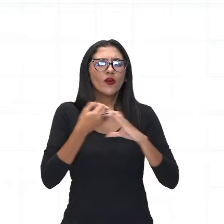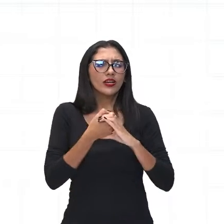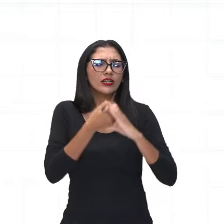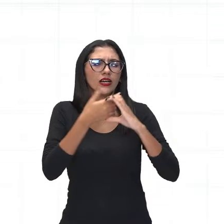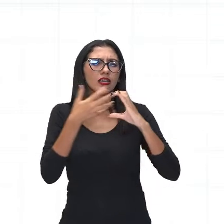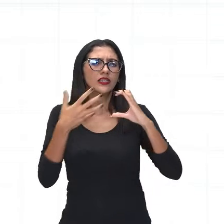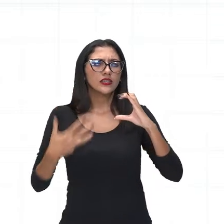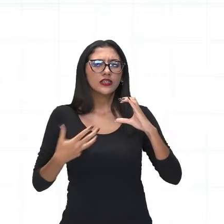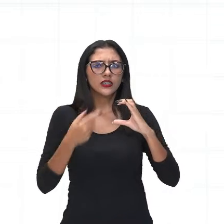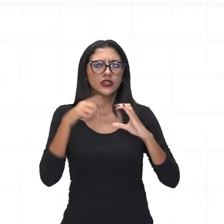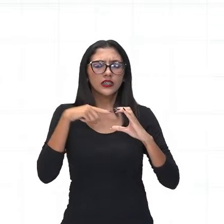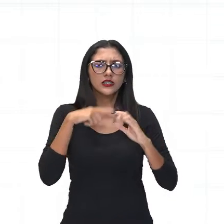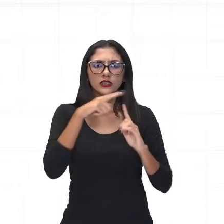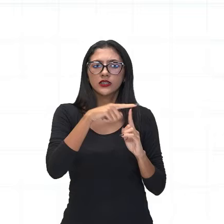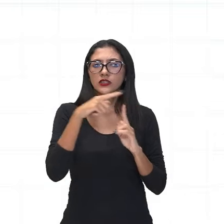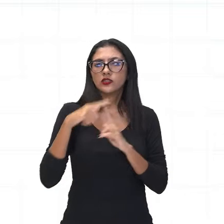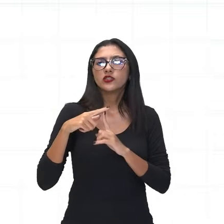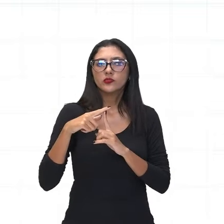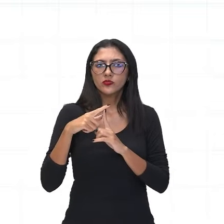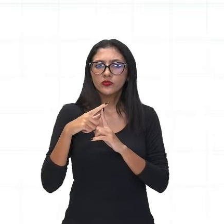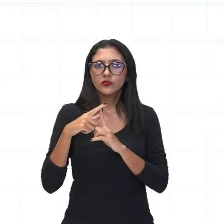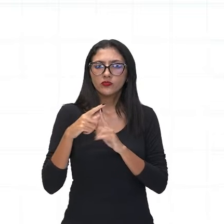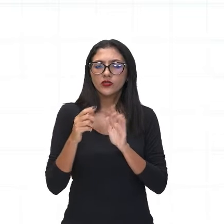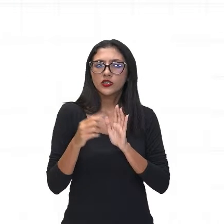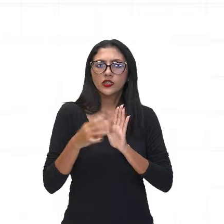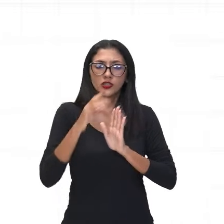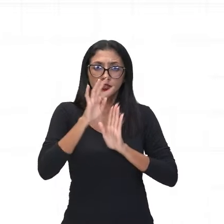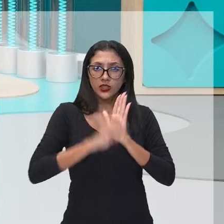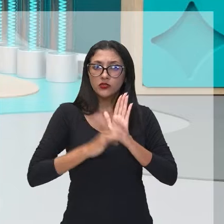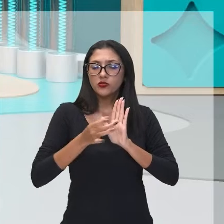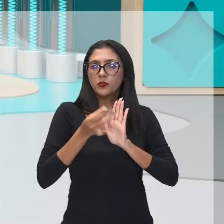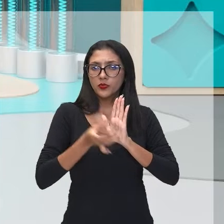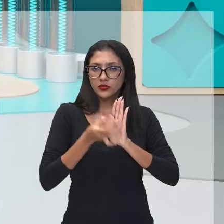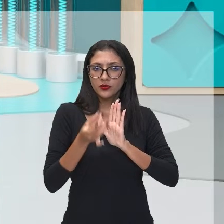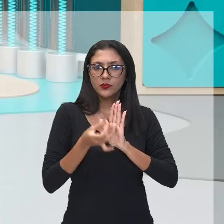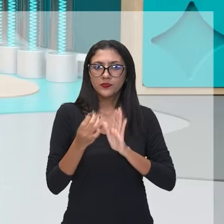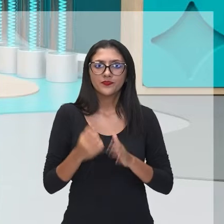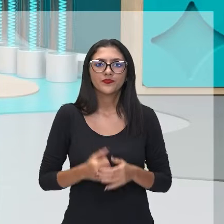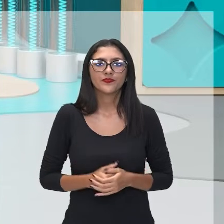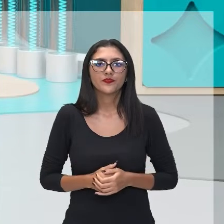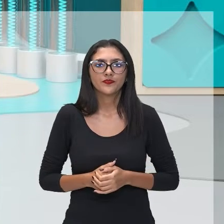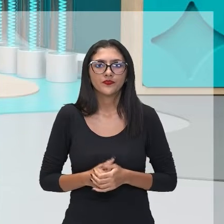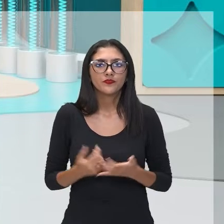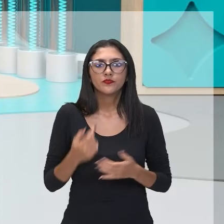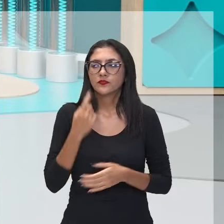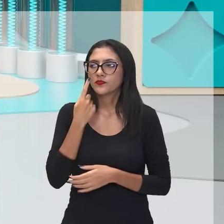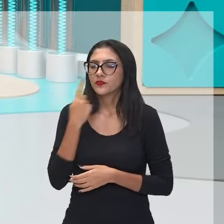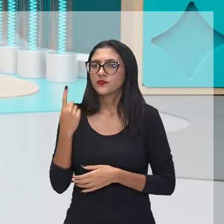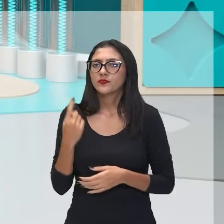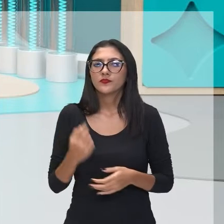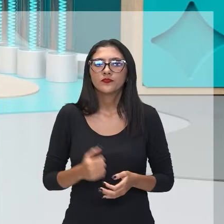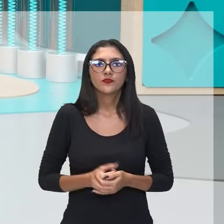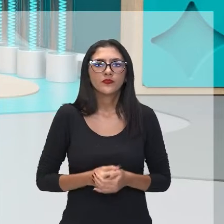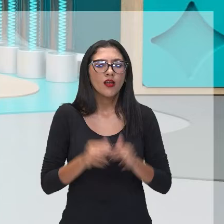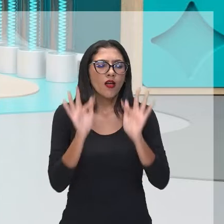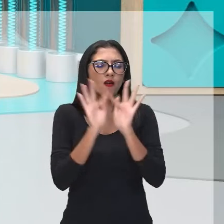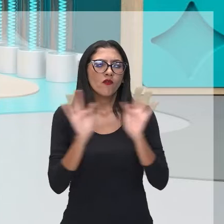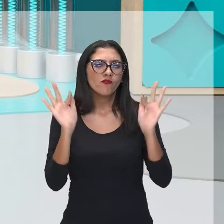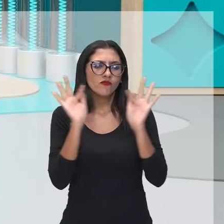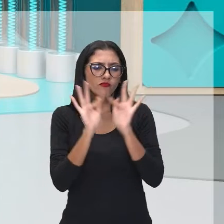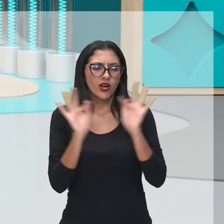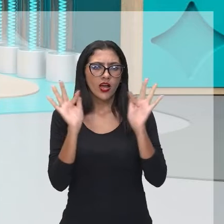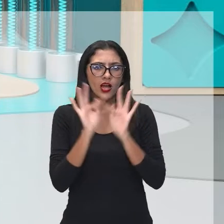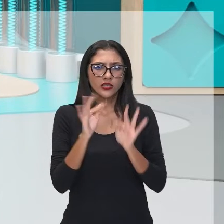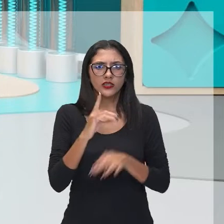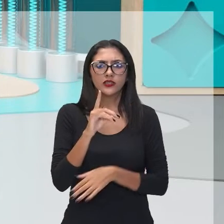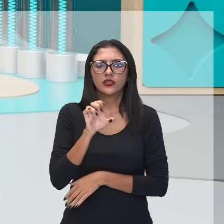que caracterizam esse tipo de movimento argumentativo em textos? Exatamente o uso de frases declarativas